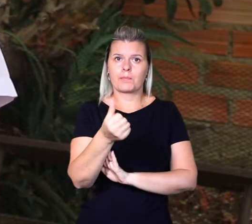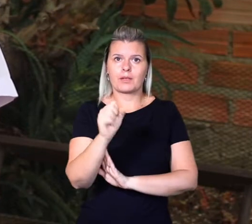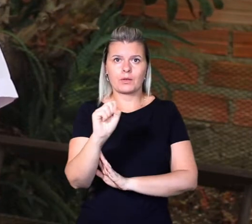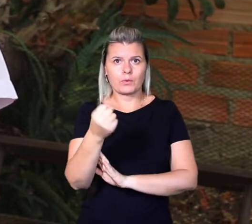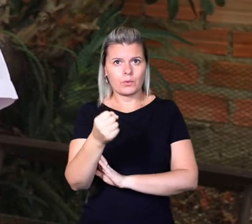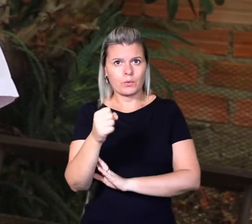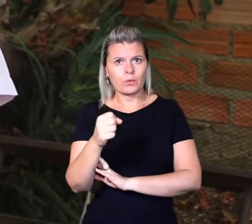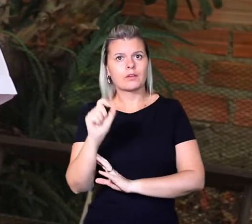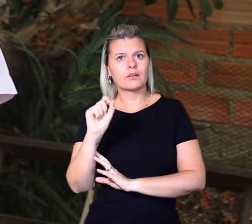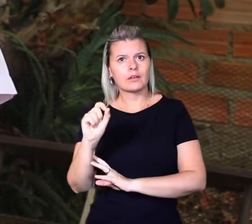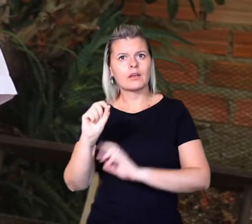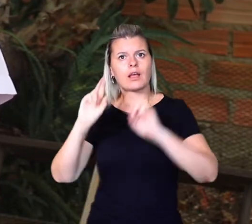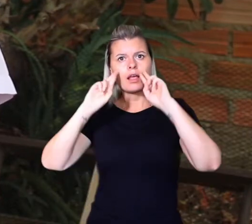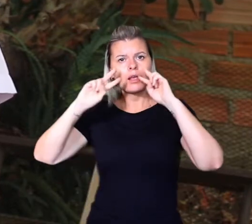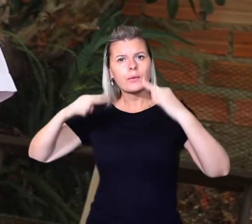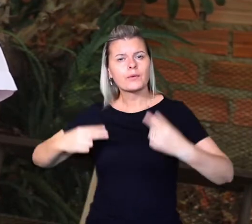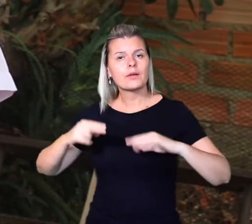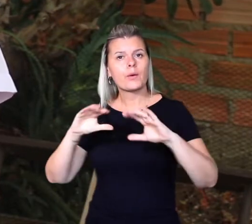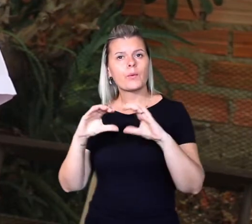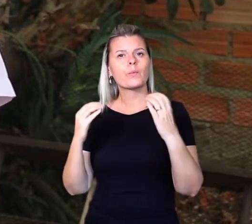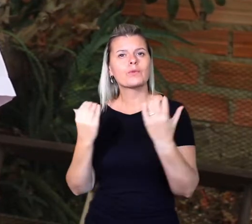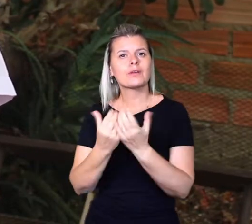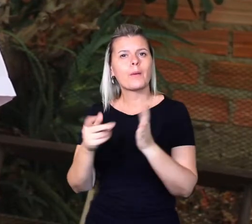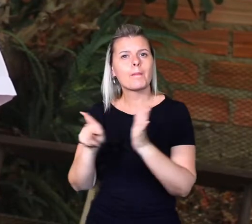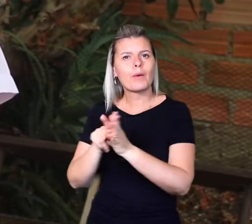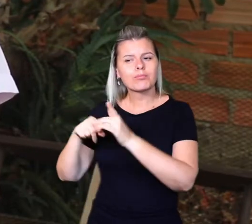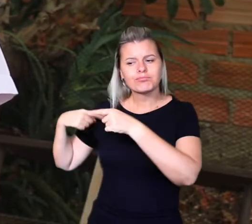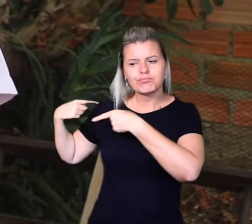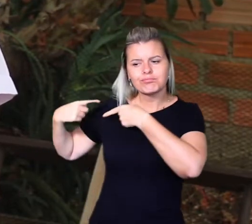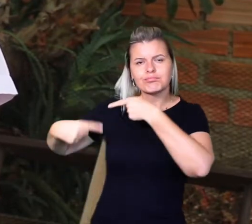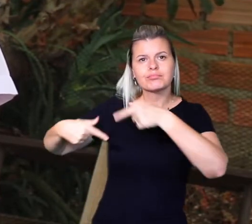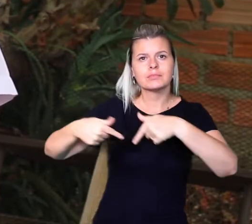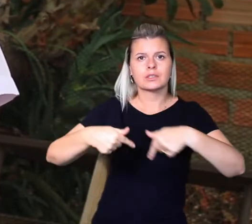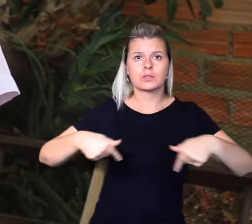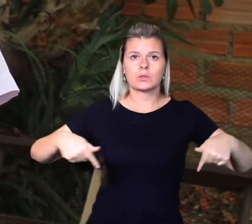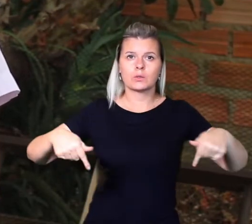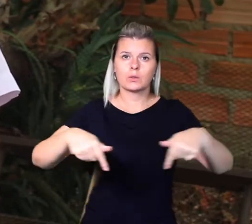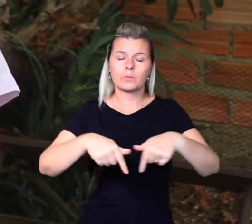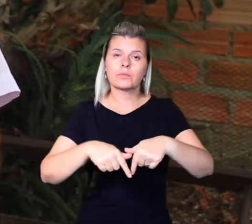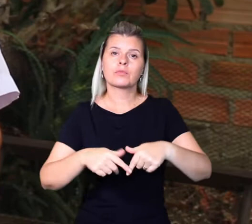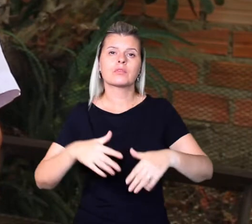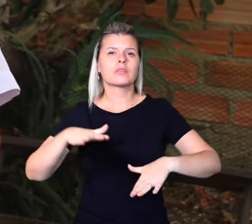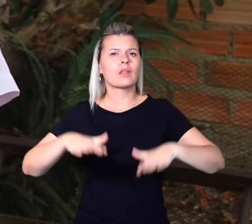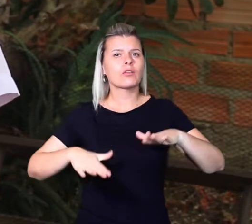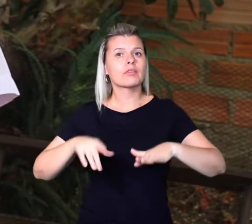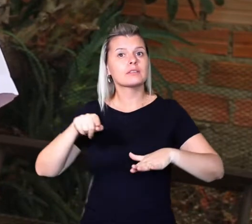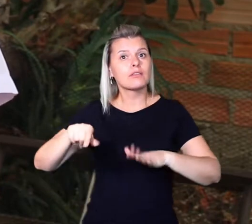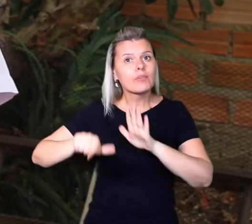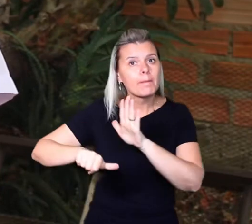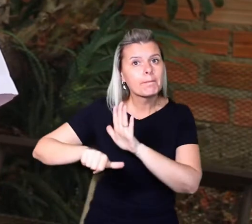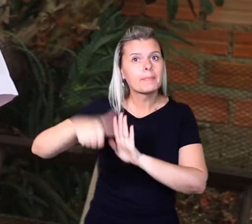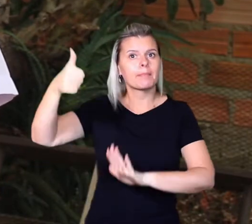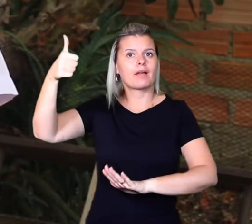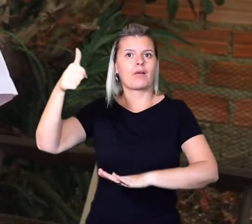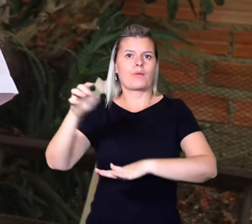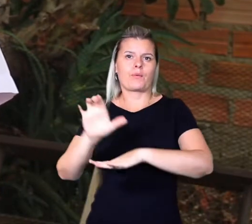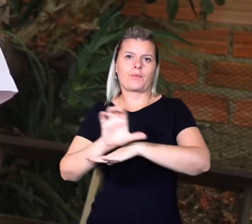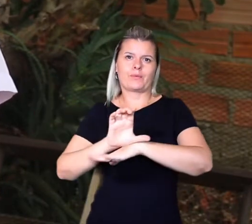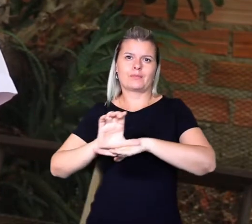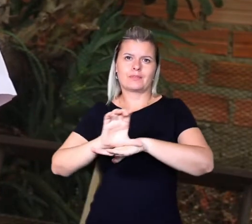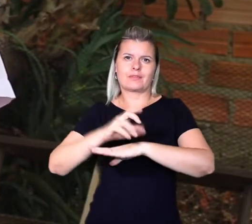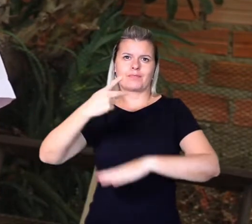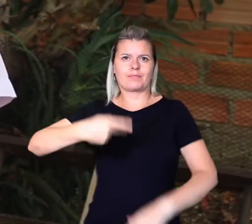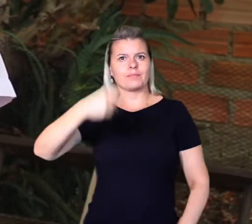68, que passaram a ser consideradas comunidade remanescente de quilombos, e que aí foi talvez eu possa considerar que foi a primeira